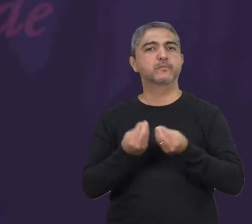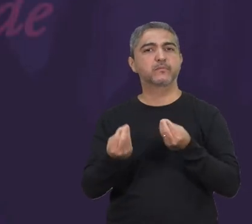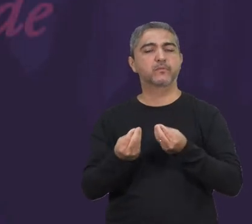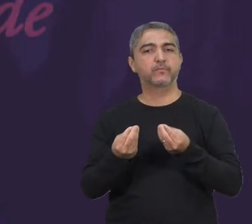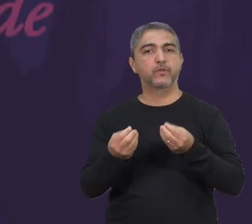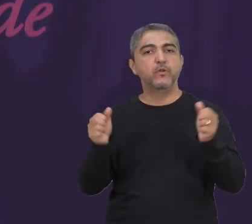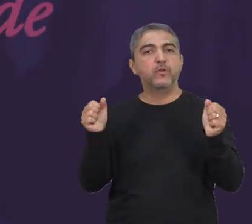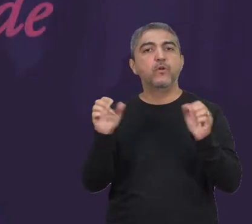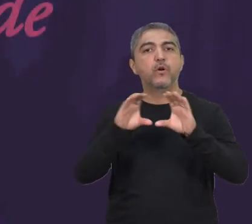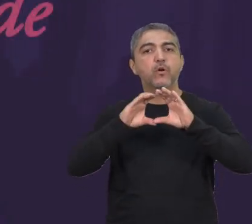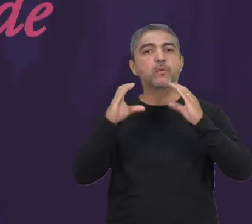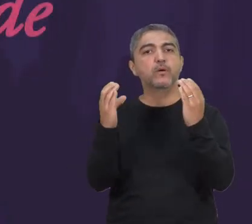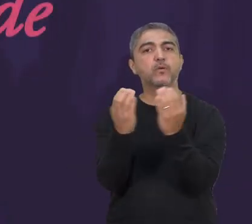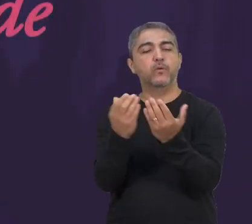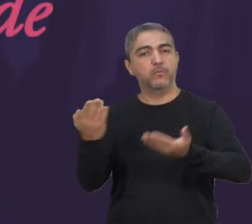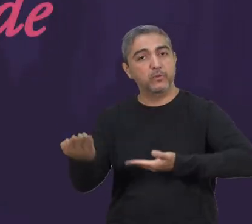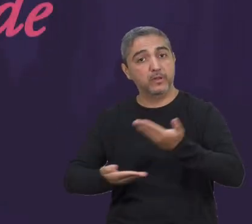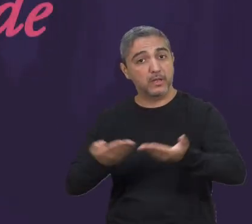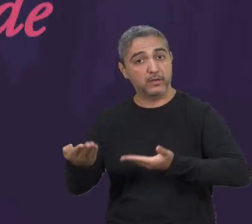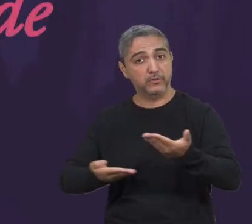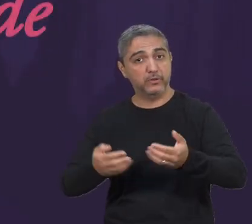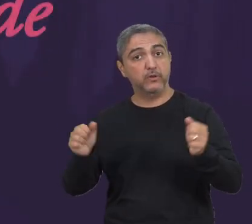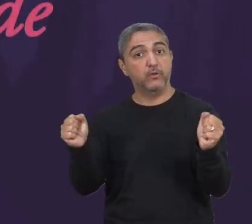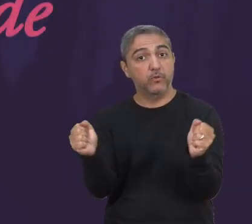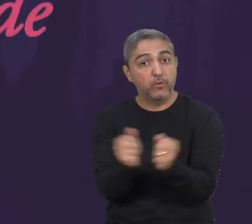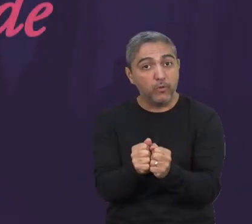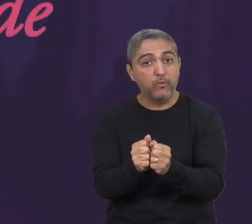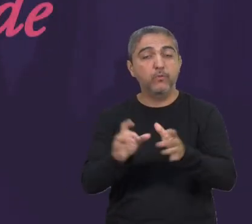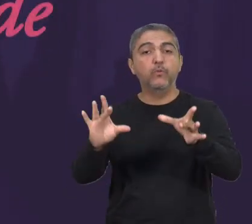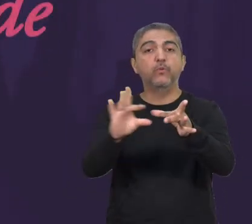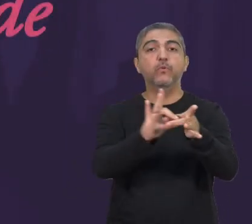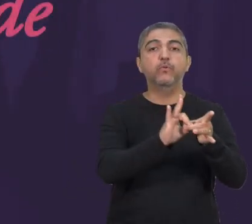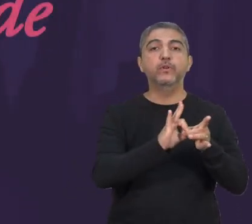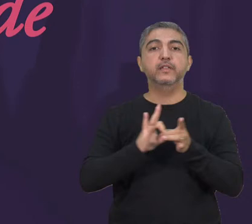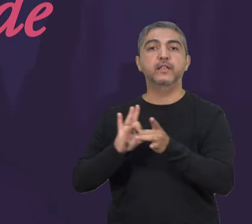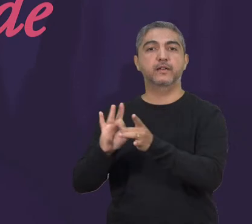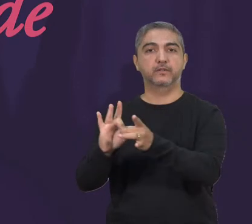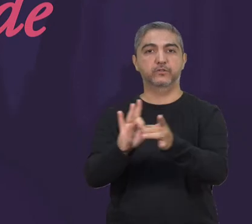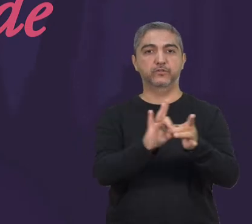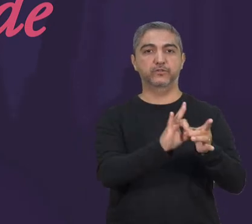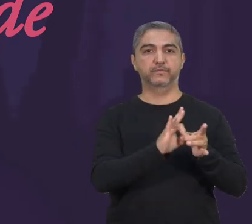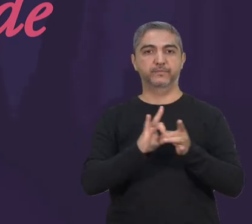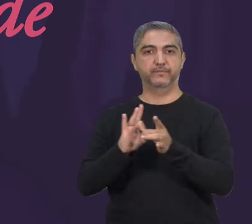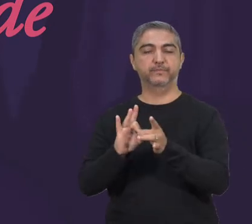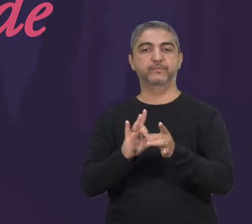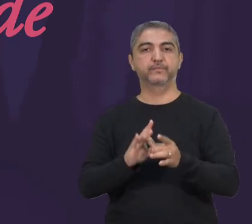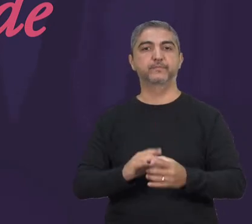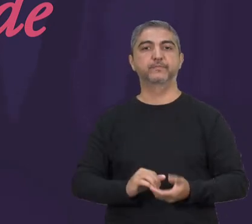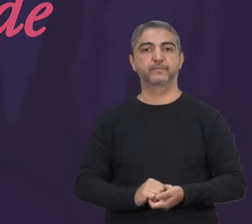unidade. Uma comunidade com unidade.